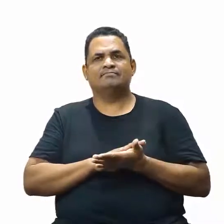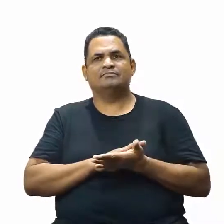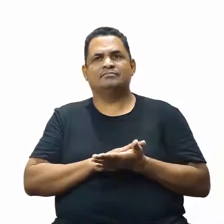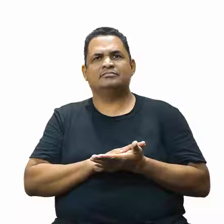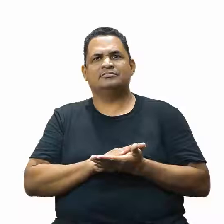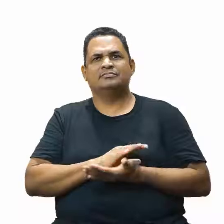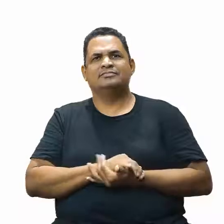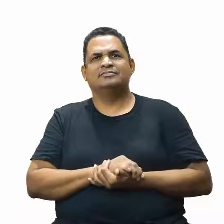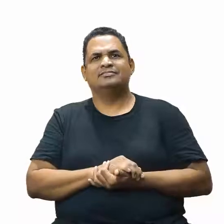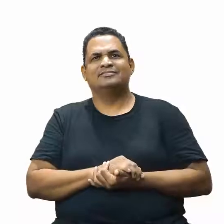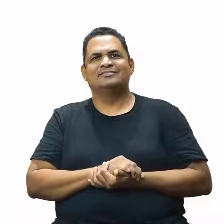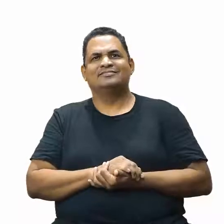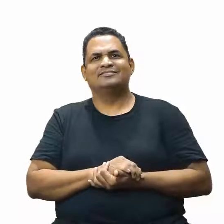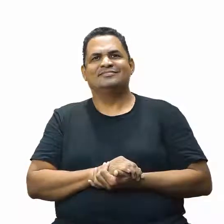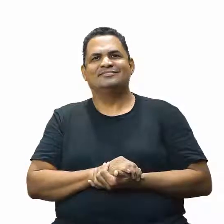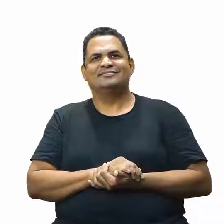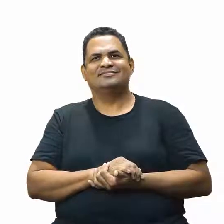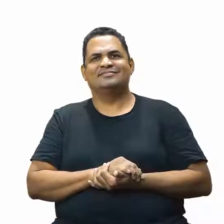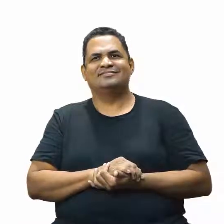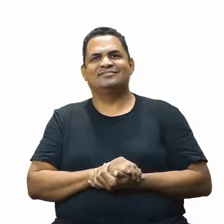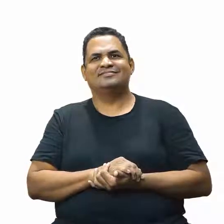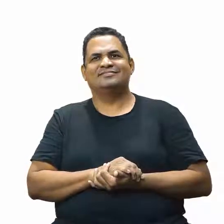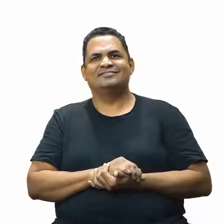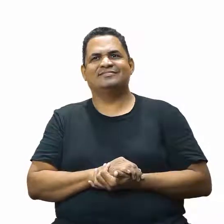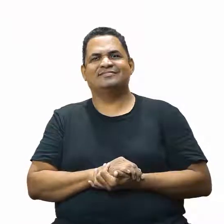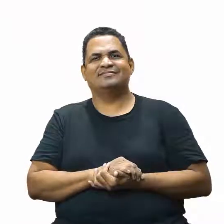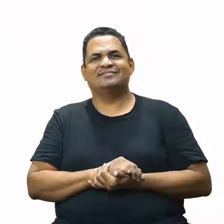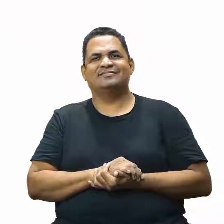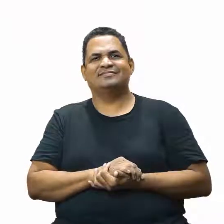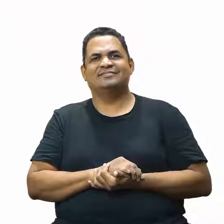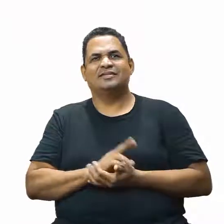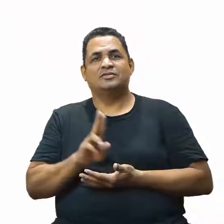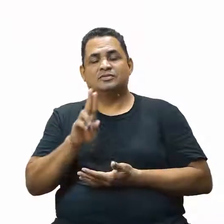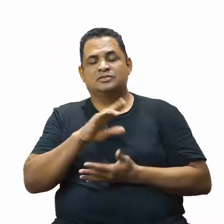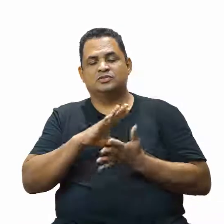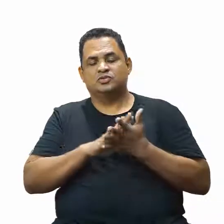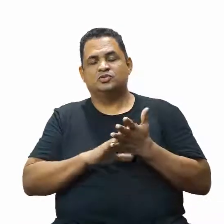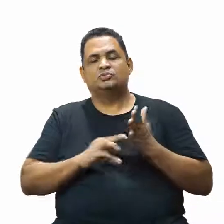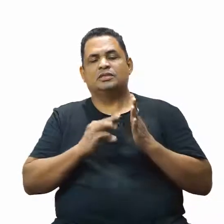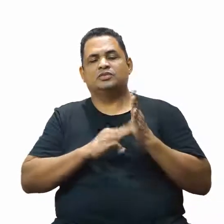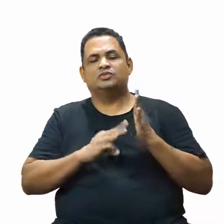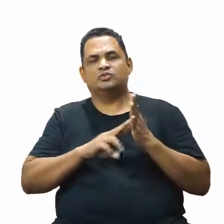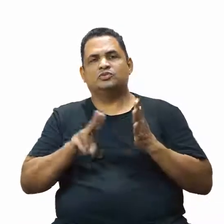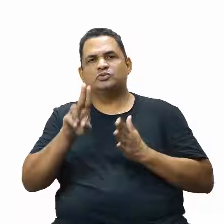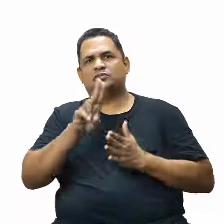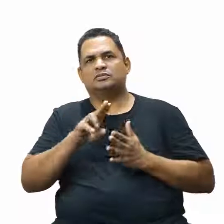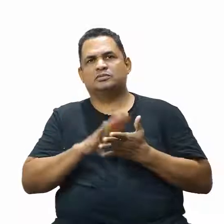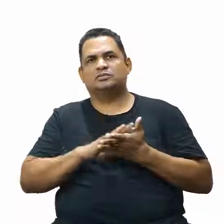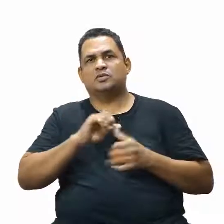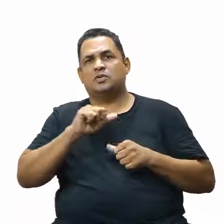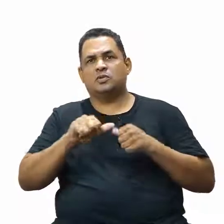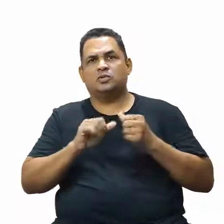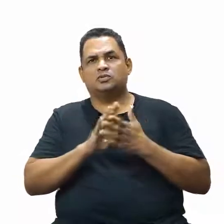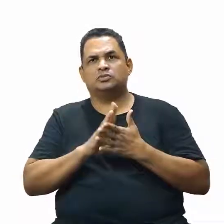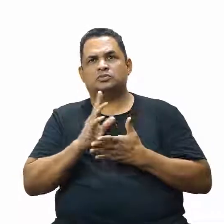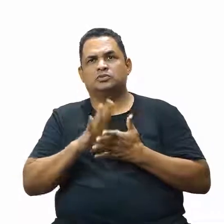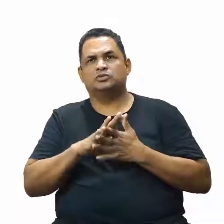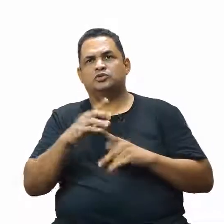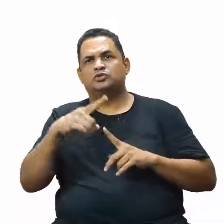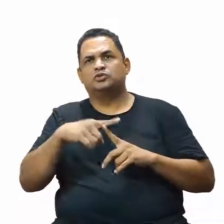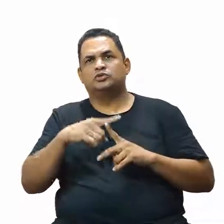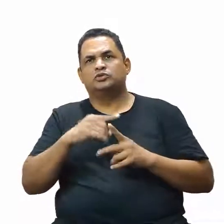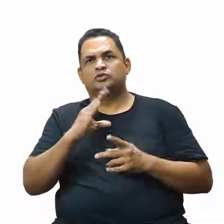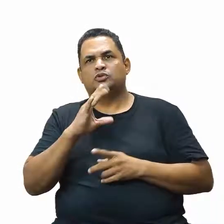variando, Jefferson. Então tem que fazer um exame de vista. É o método mais utilizado, variando conforme o tipo